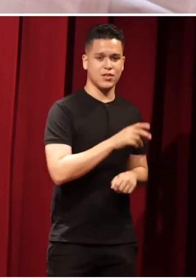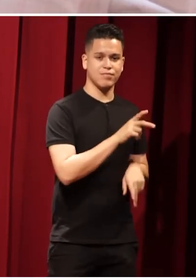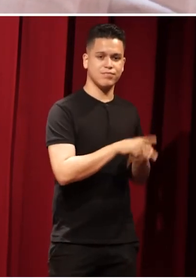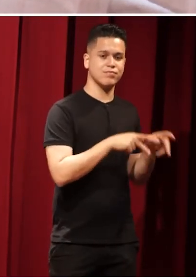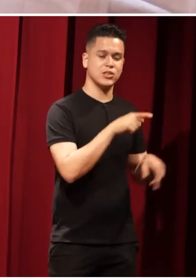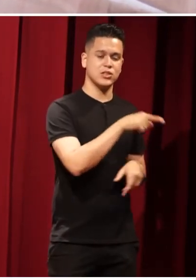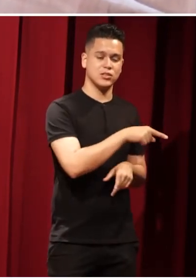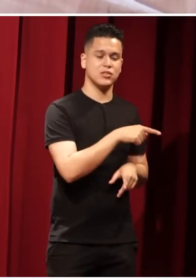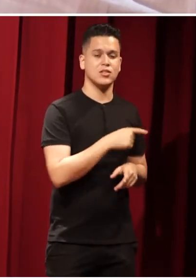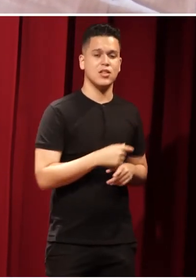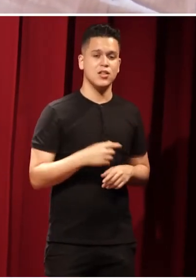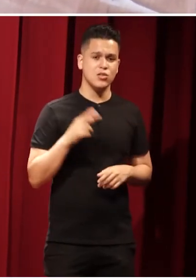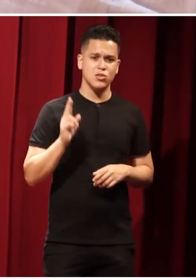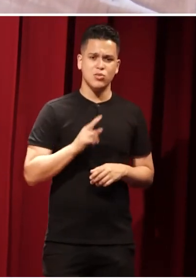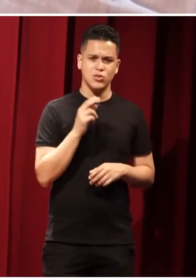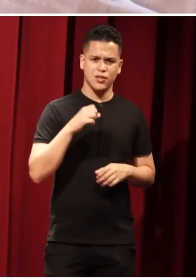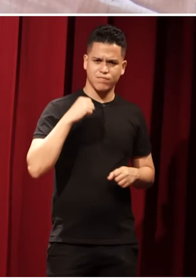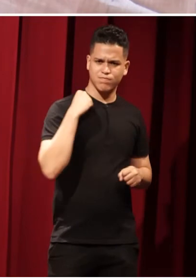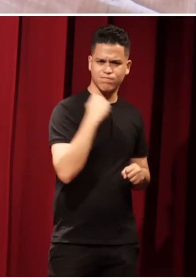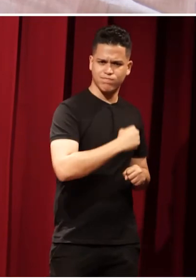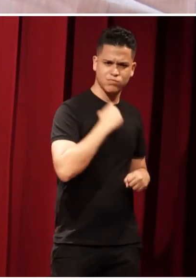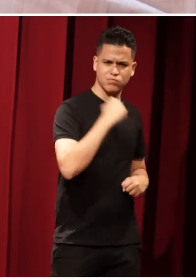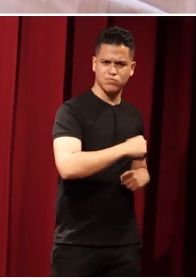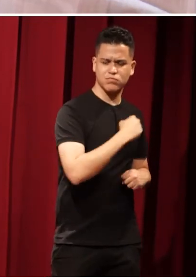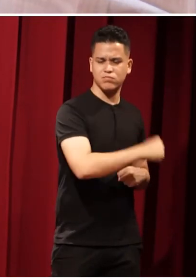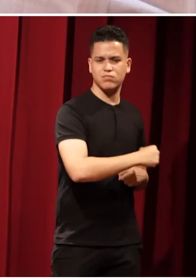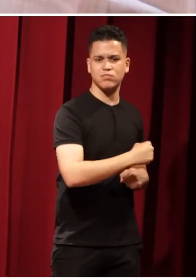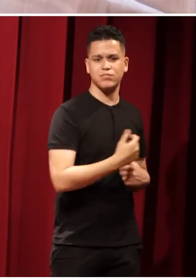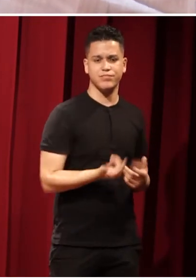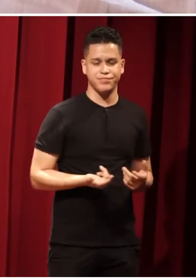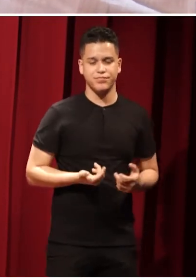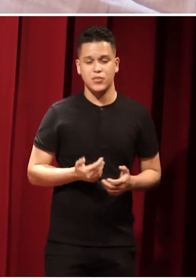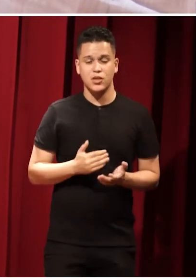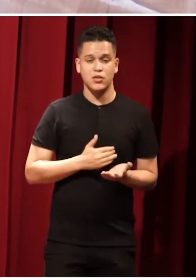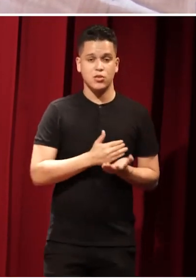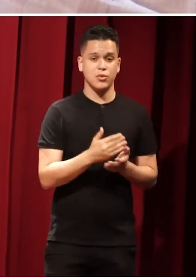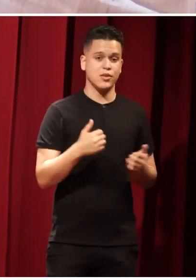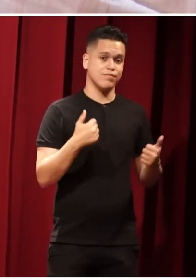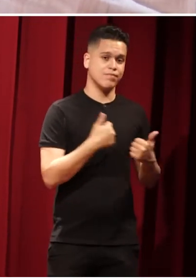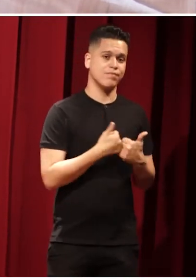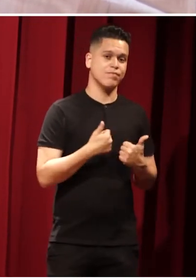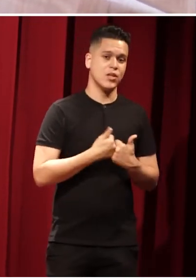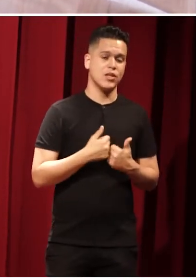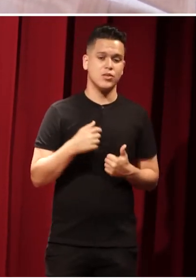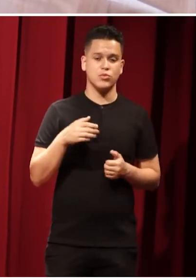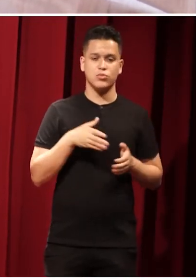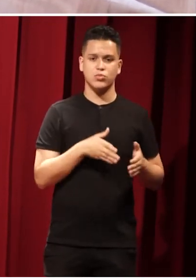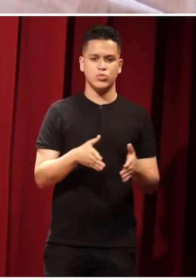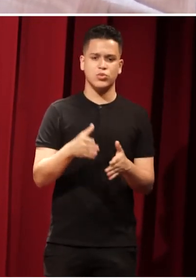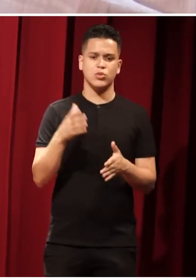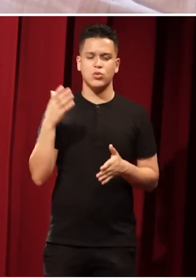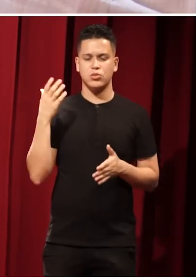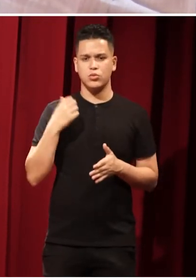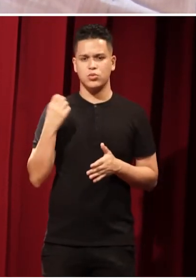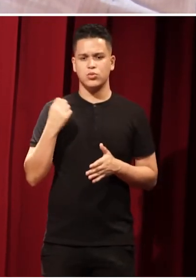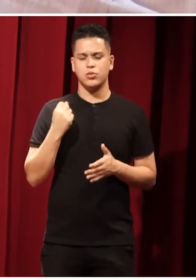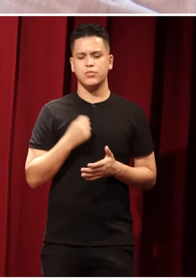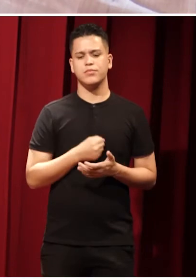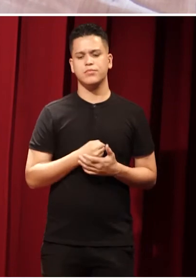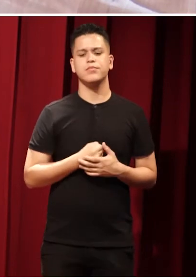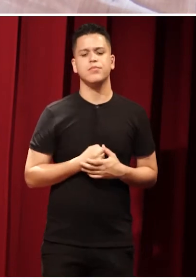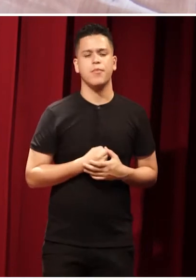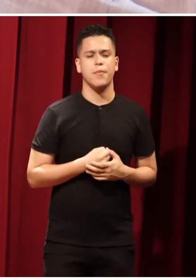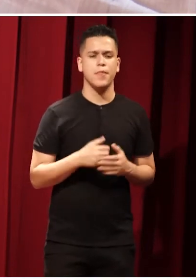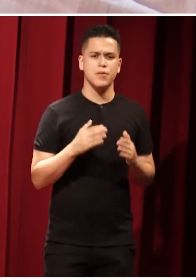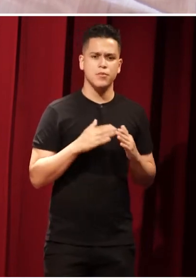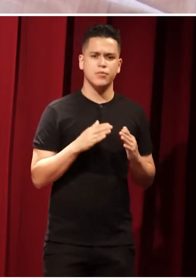mais, e eles foram começando a chegar pelas beiradas de Rio Branco. Que eu morei muitos